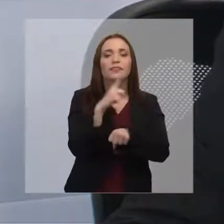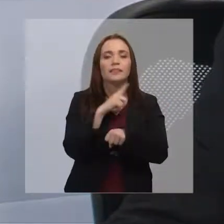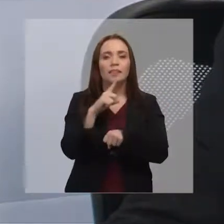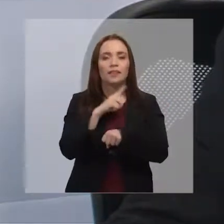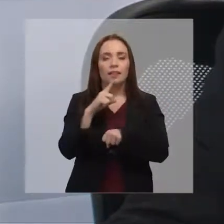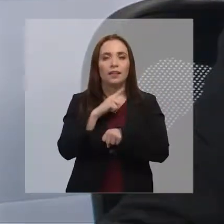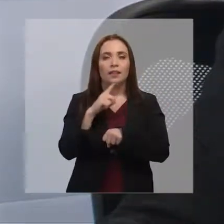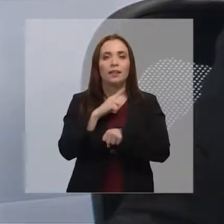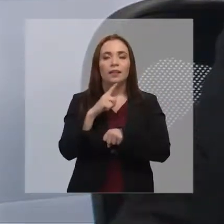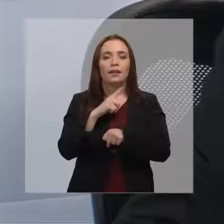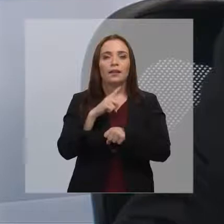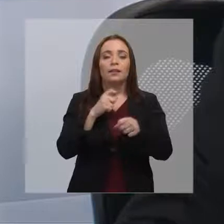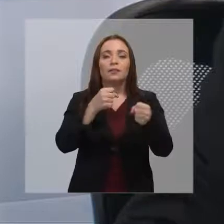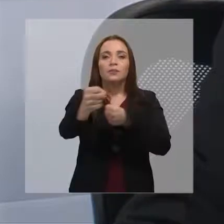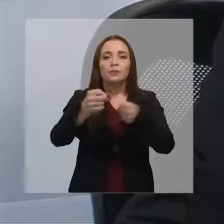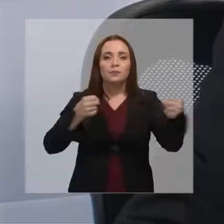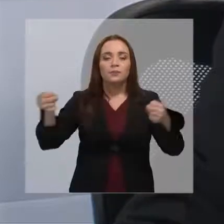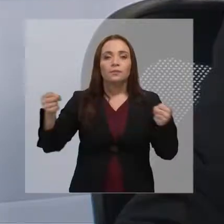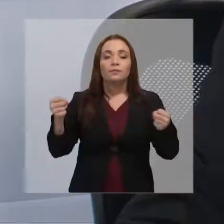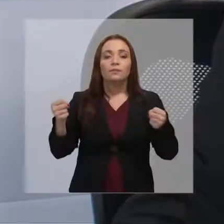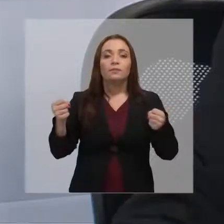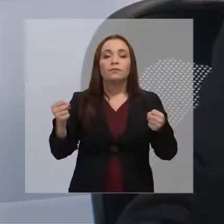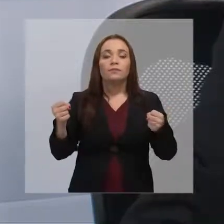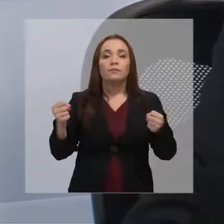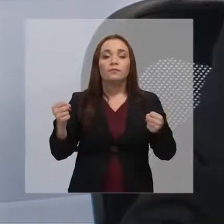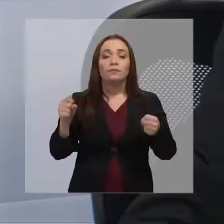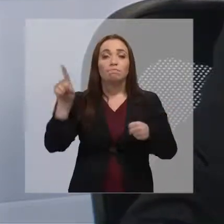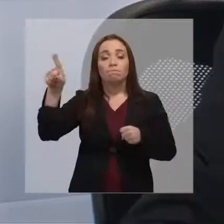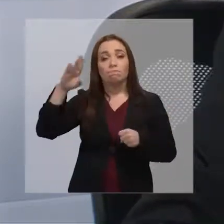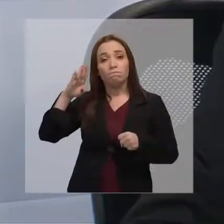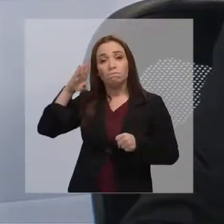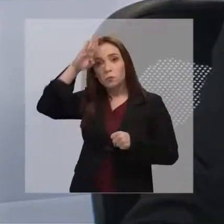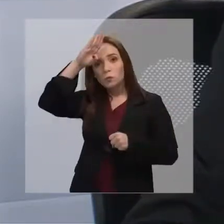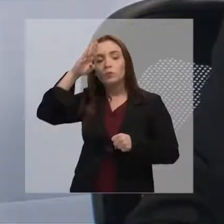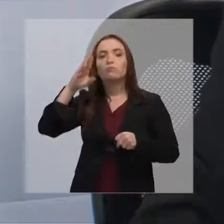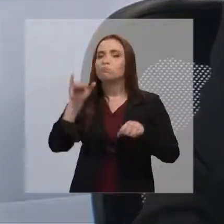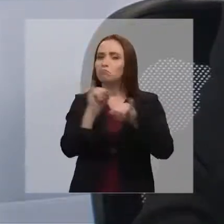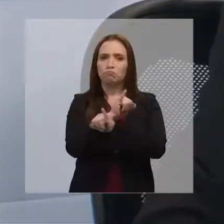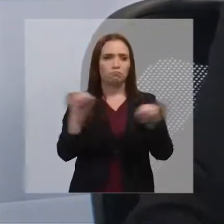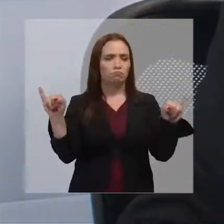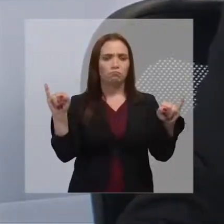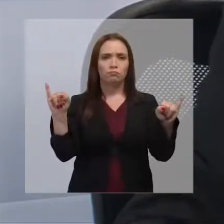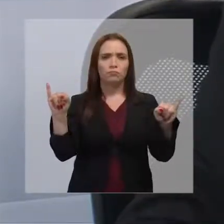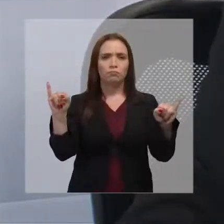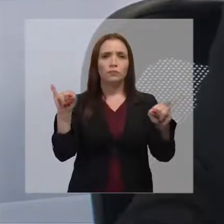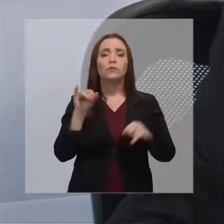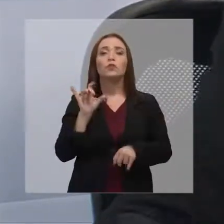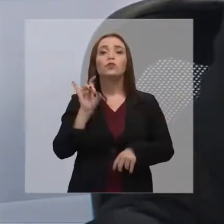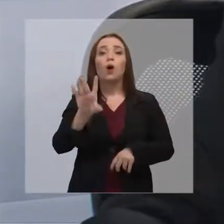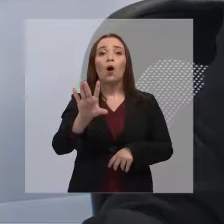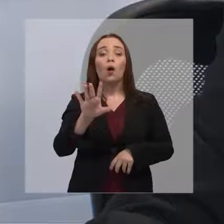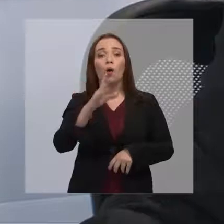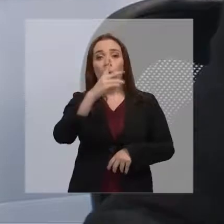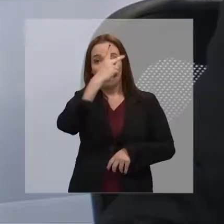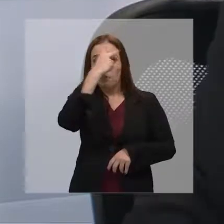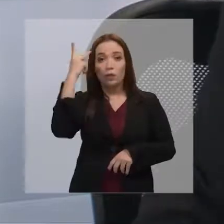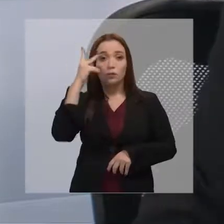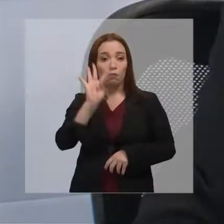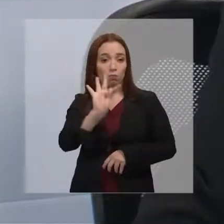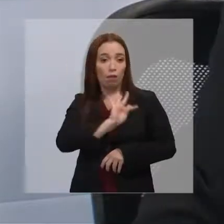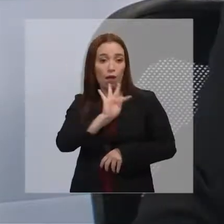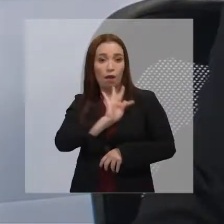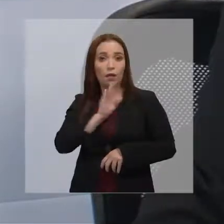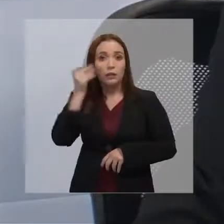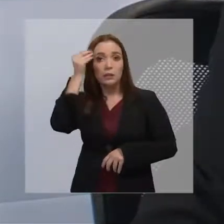Denox, entre outros, a discussão do Jair Messias Bolsonaro foi bem clara. Só vou indicar técnicos